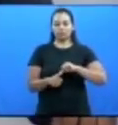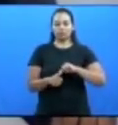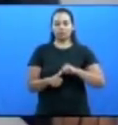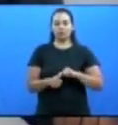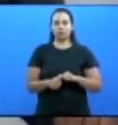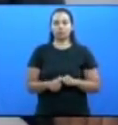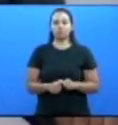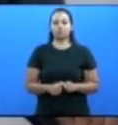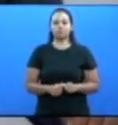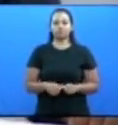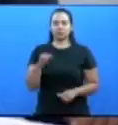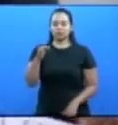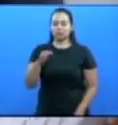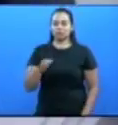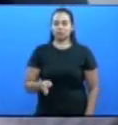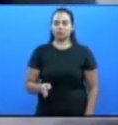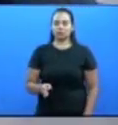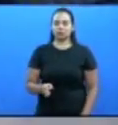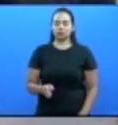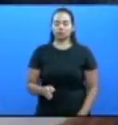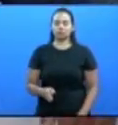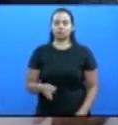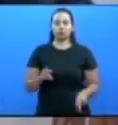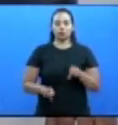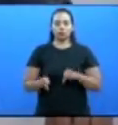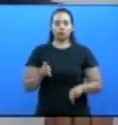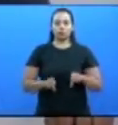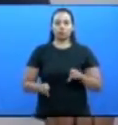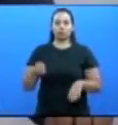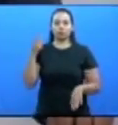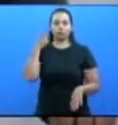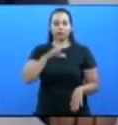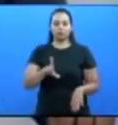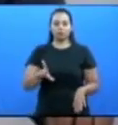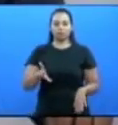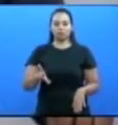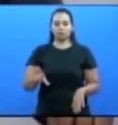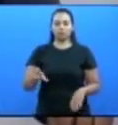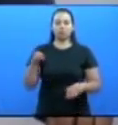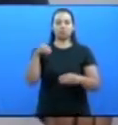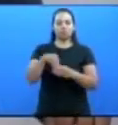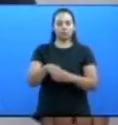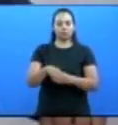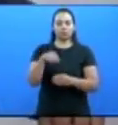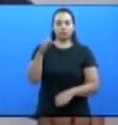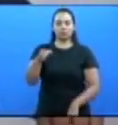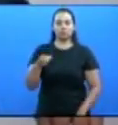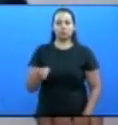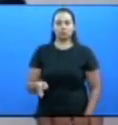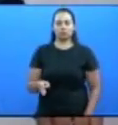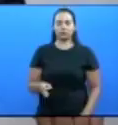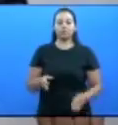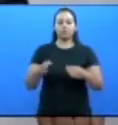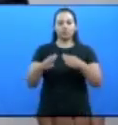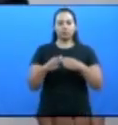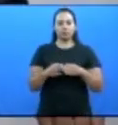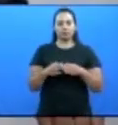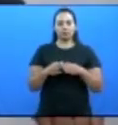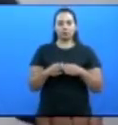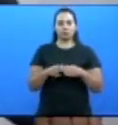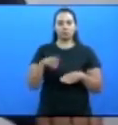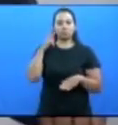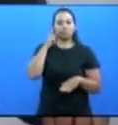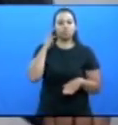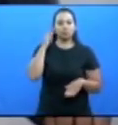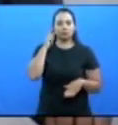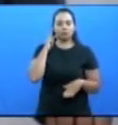quem sai ganhando com isso é a comunidade. Então, vou votar favorável e peço também aqui para os demais vereadores, se for possível, que possa atender